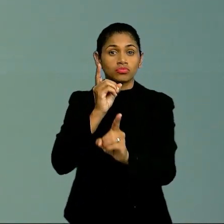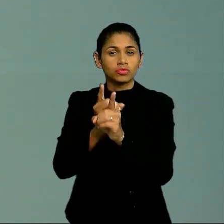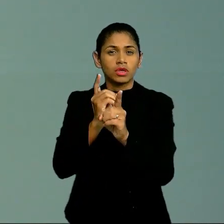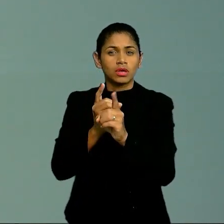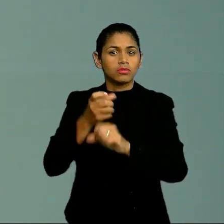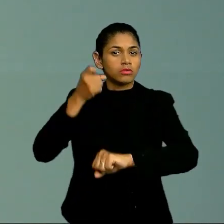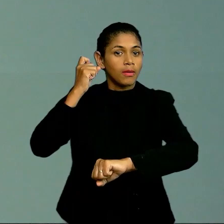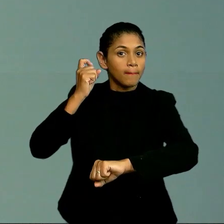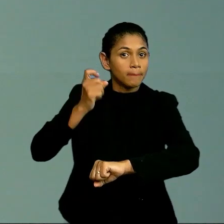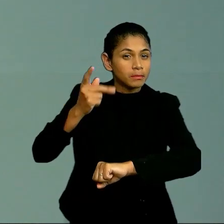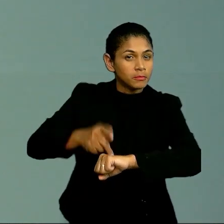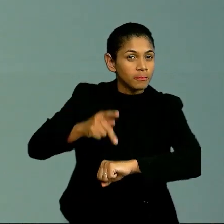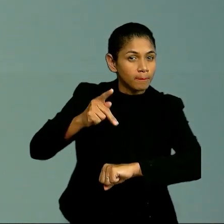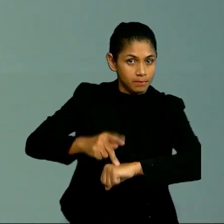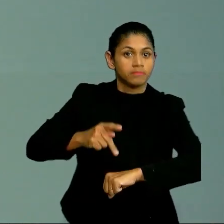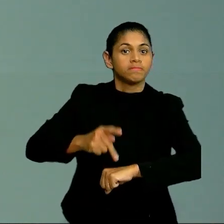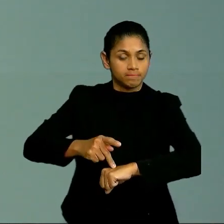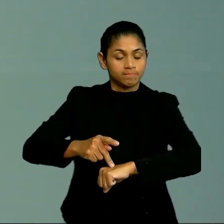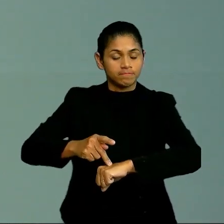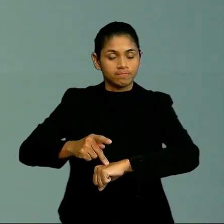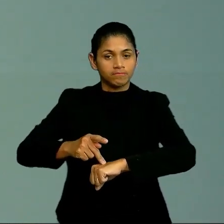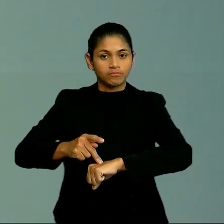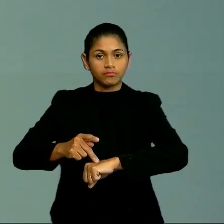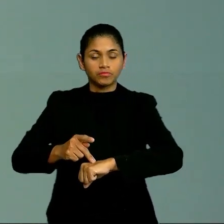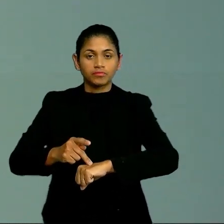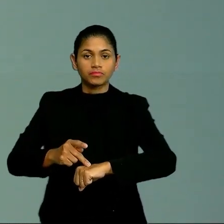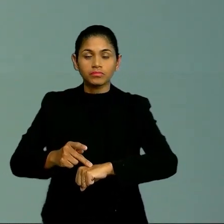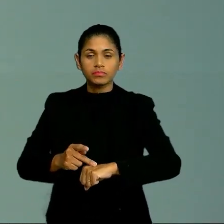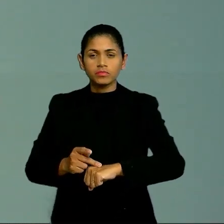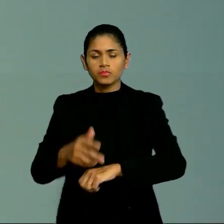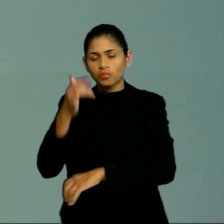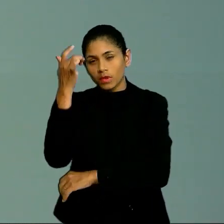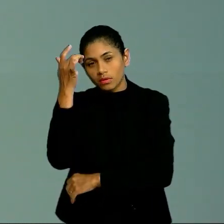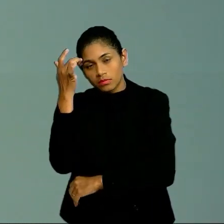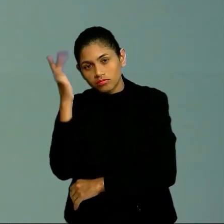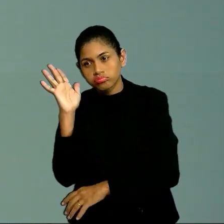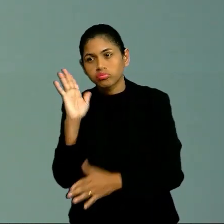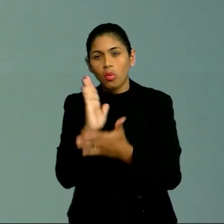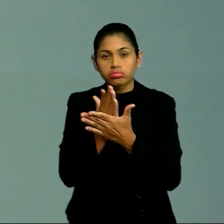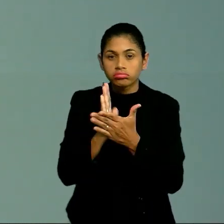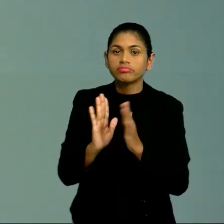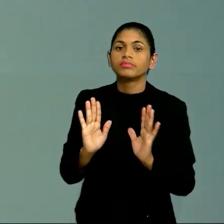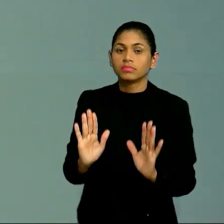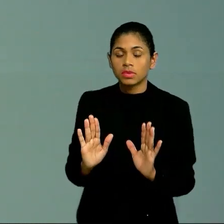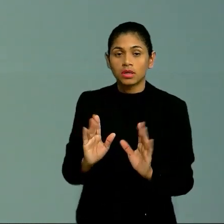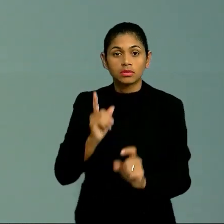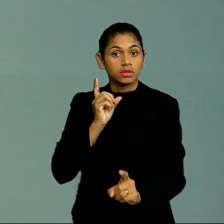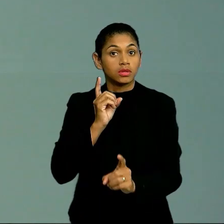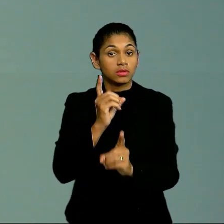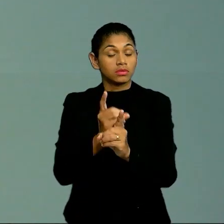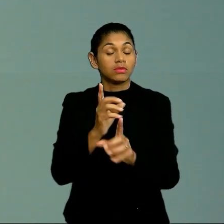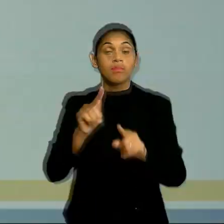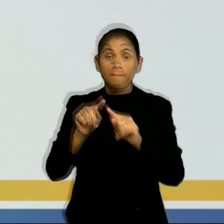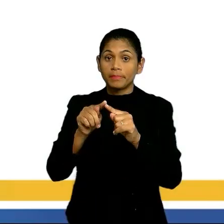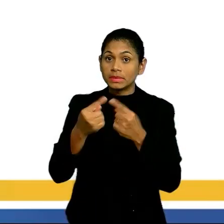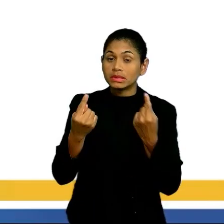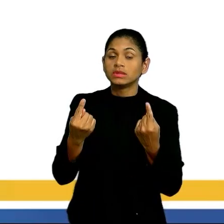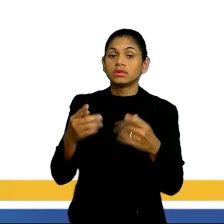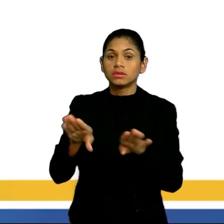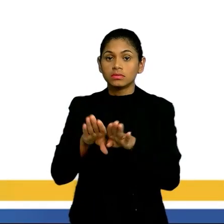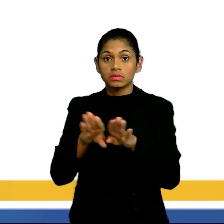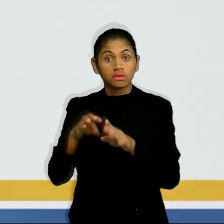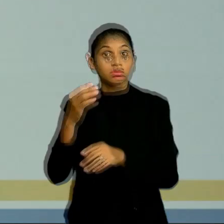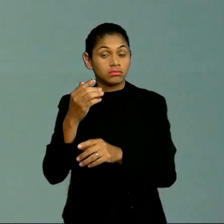os ossos que são mais firmes, são mais fáceis de encontrar, mas existem outros tipos de fósseis, pode ser